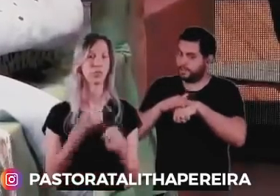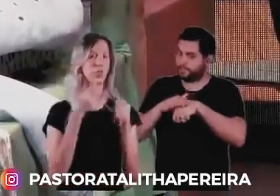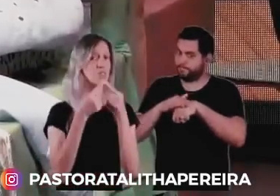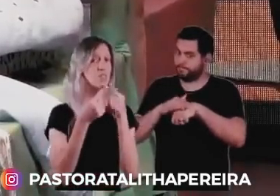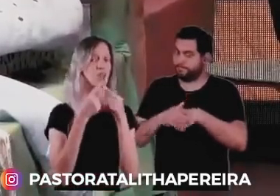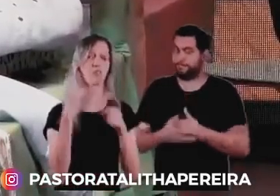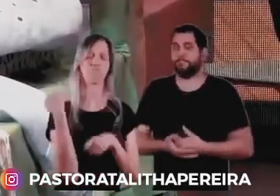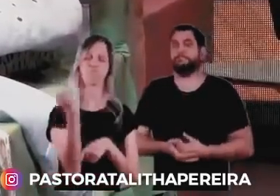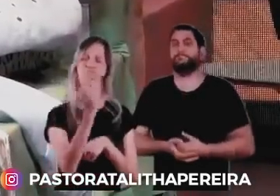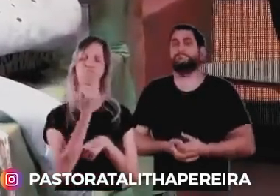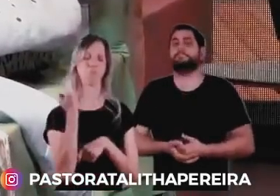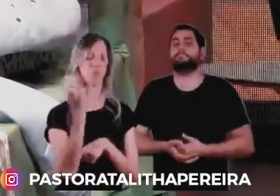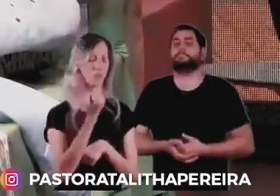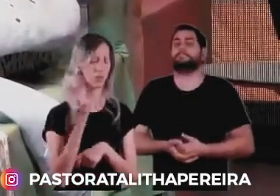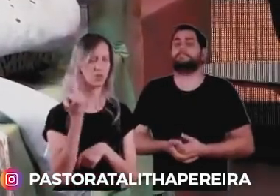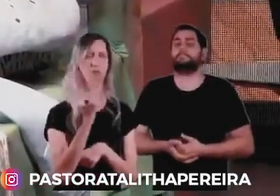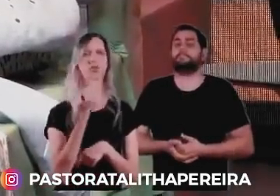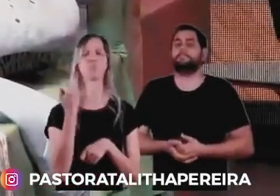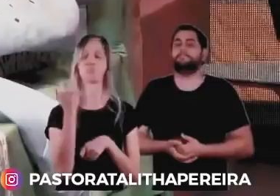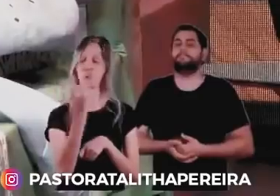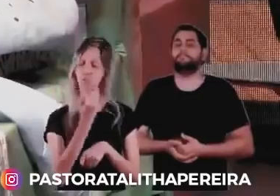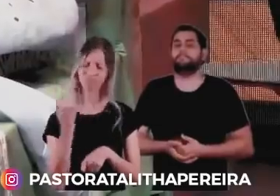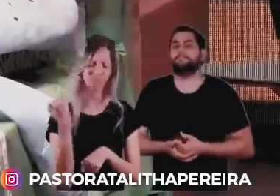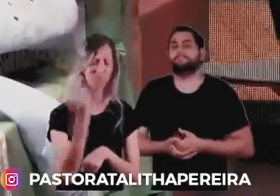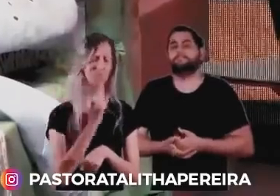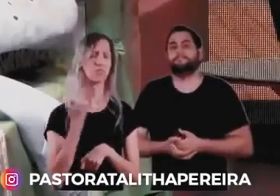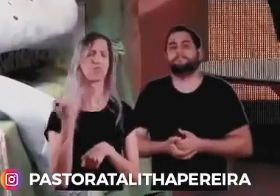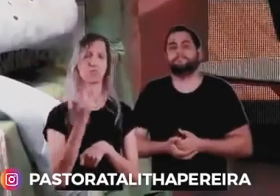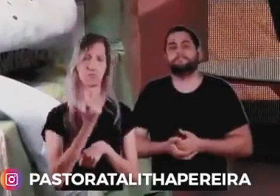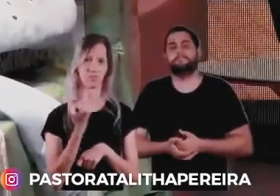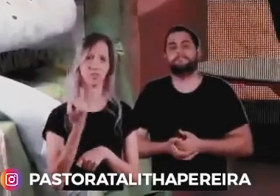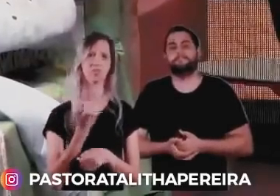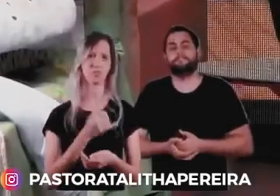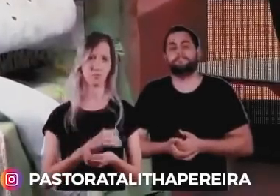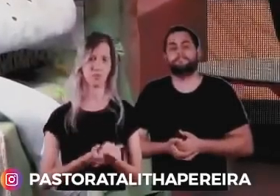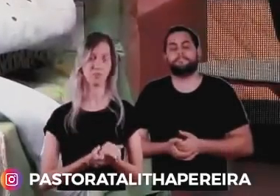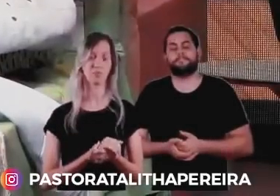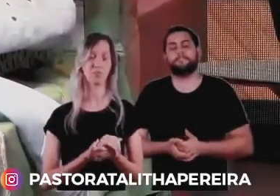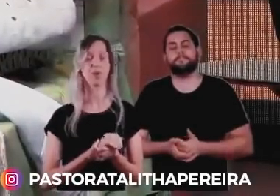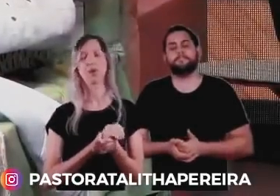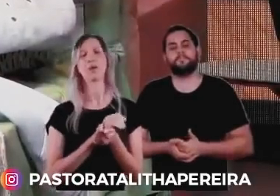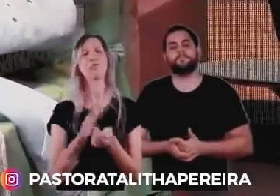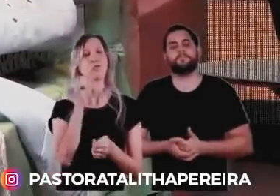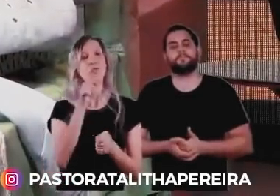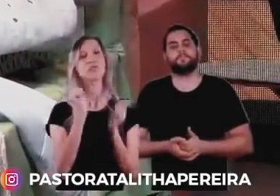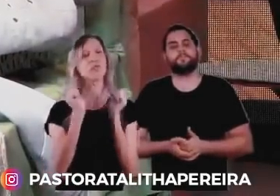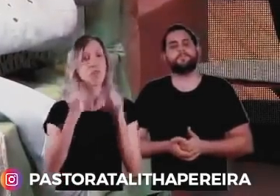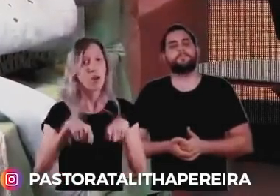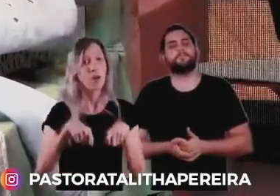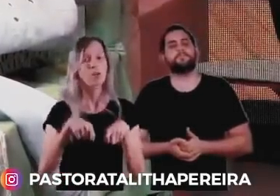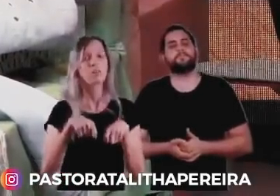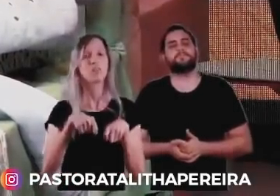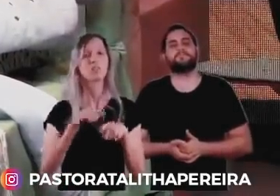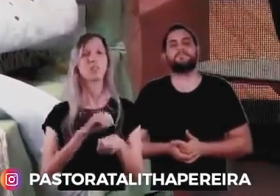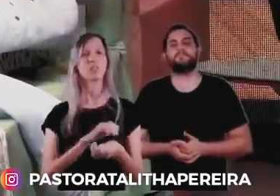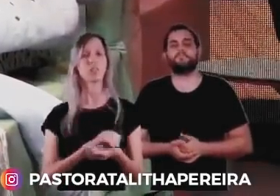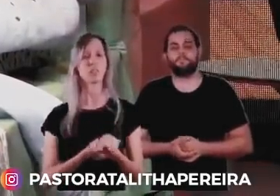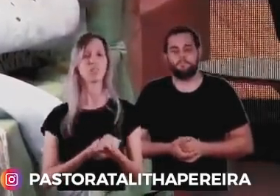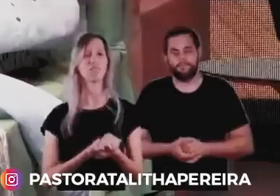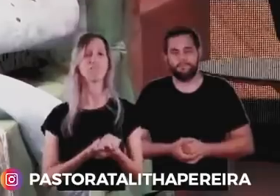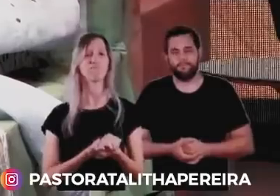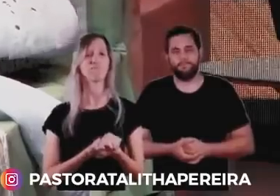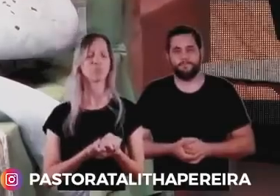O diálogo é muito importante. Né? Muito importante. para que você possa ter